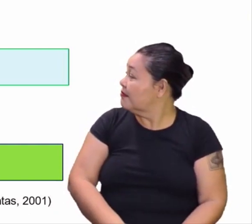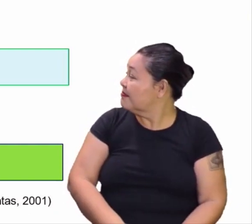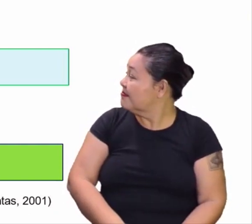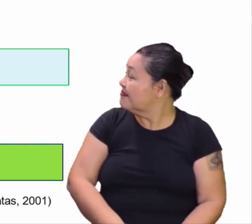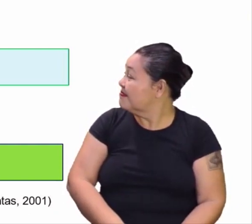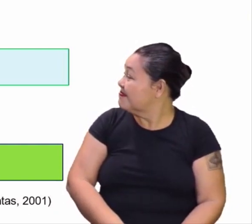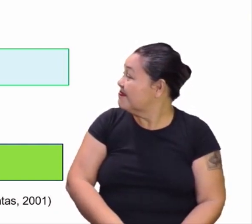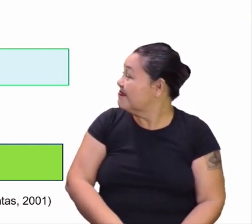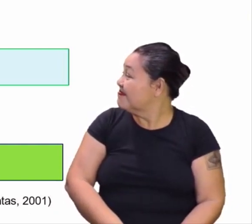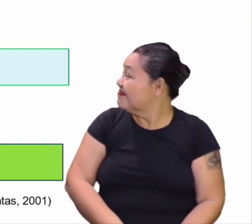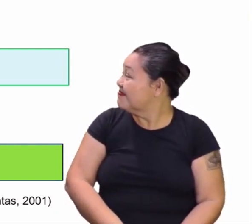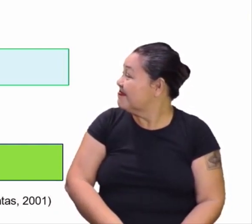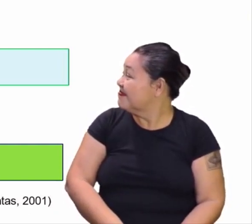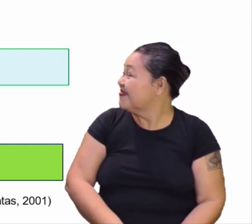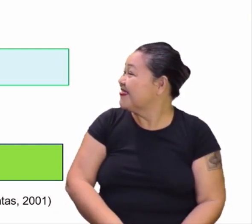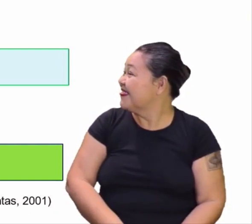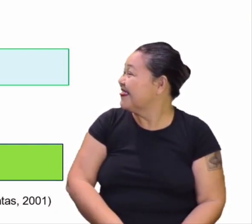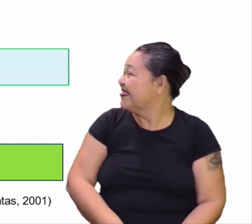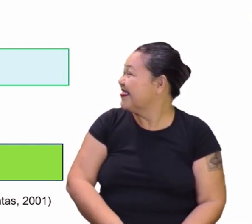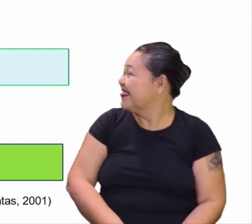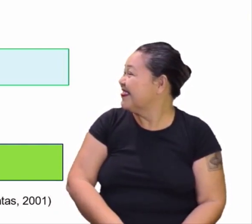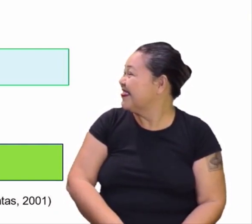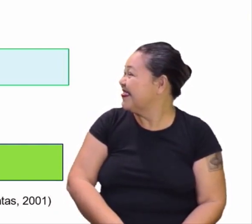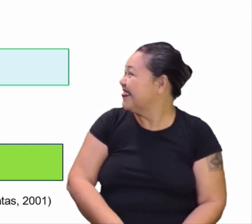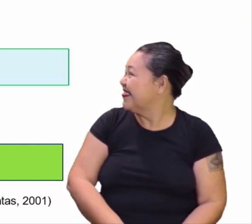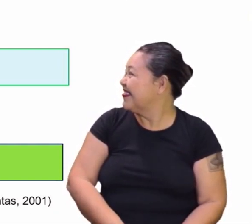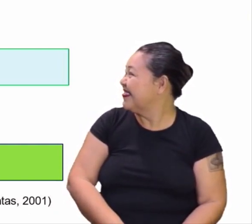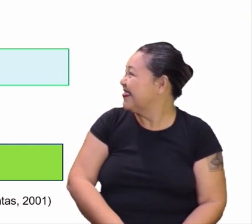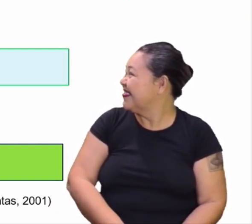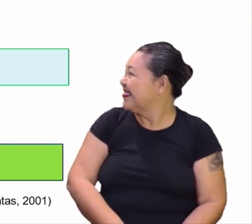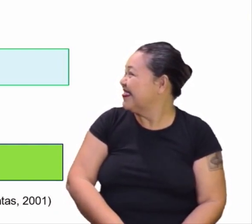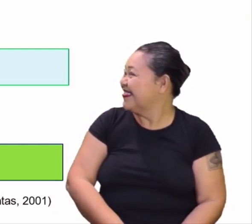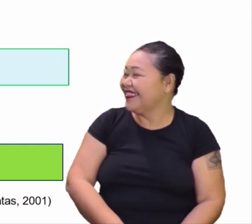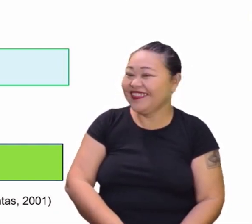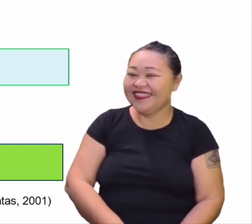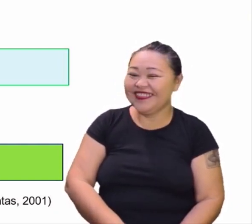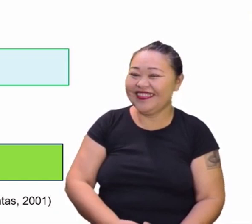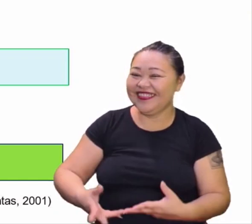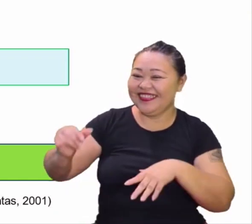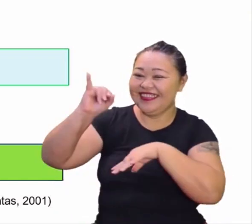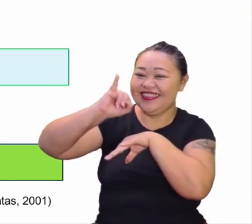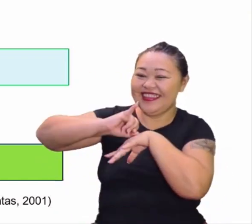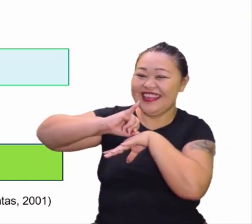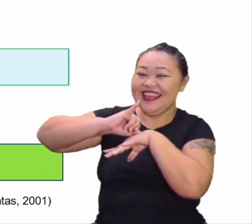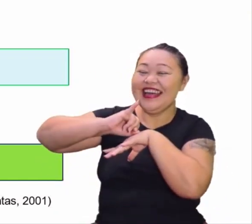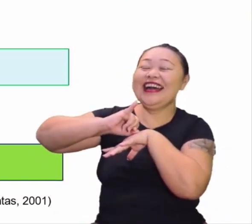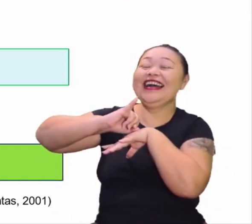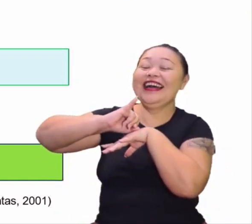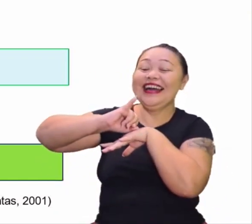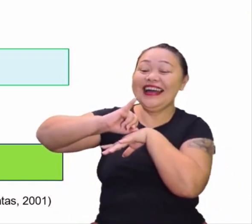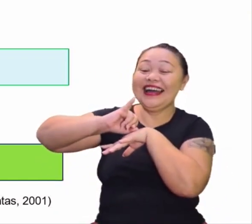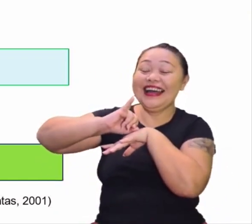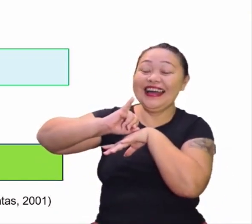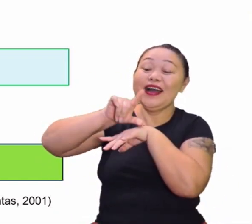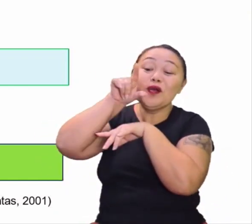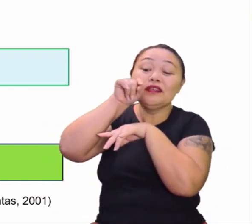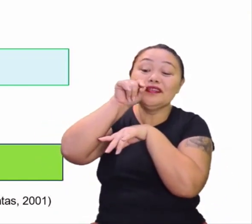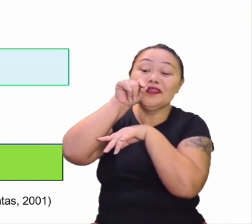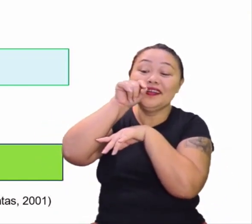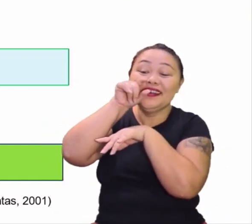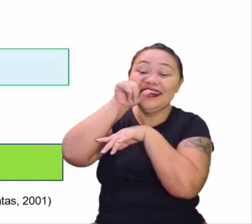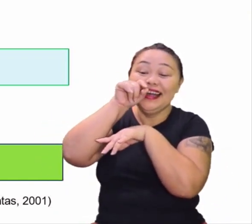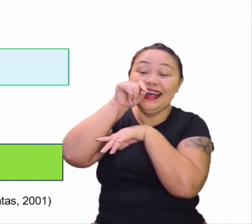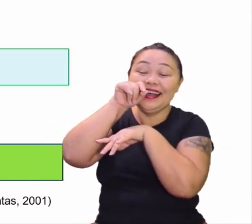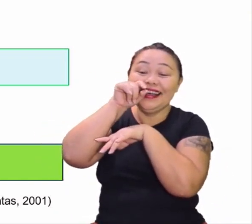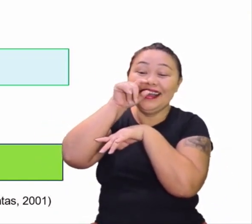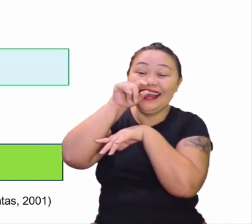Ficou ridículo, mas é mais ou menos isso. Ó. Parece até... Vou botar aqui a capital, ó. Virou um pintinho. Ó. Tá parecendo um olhinho. Tá